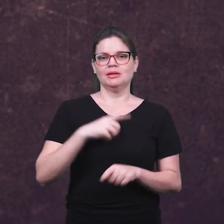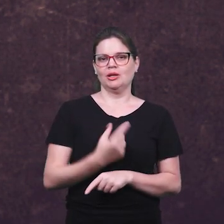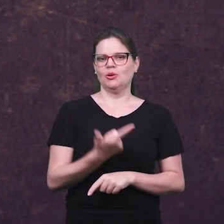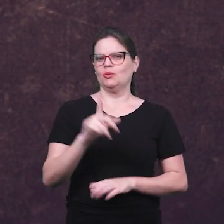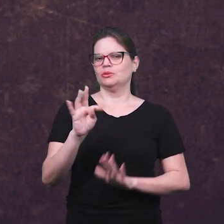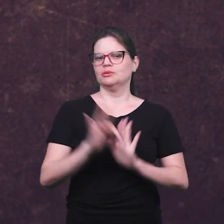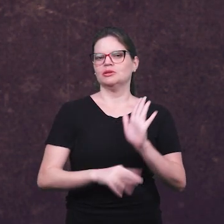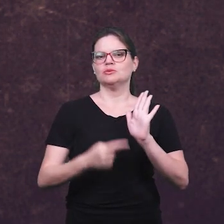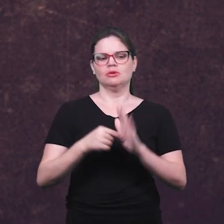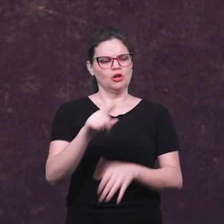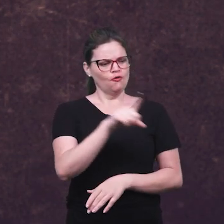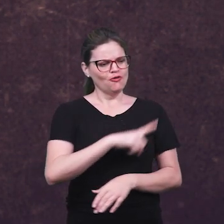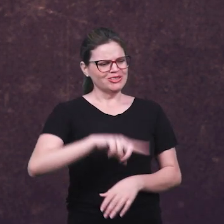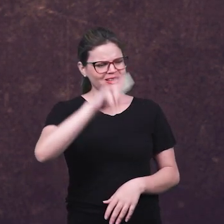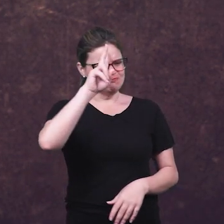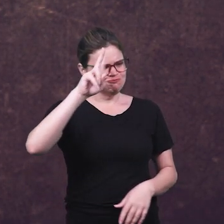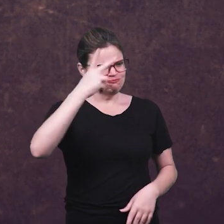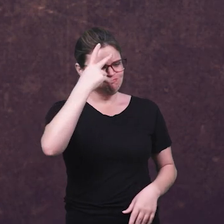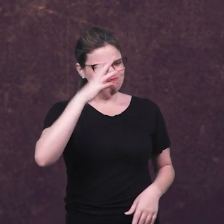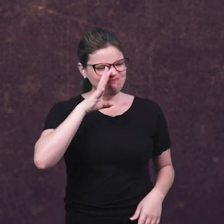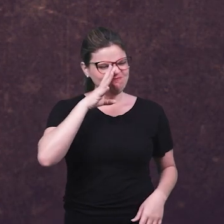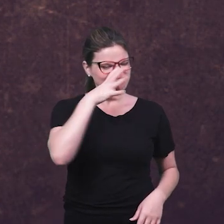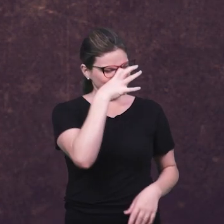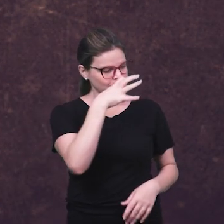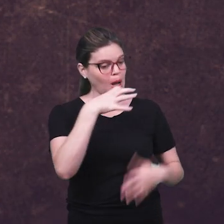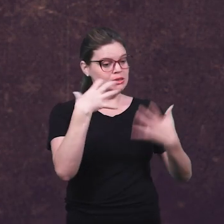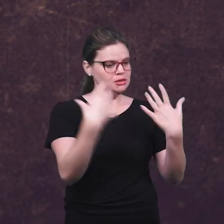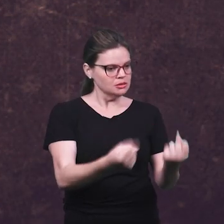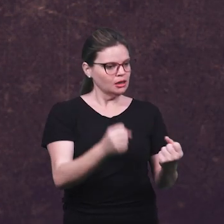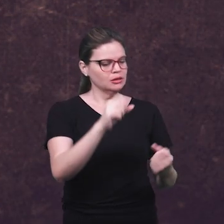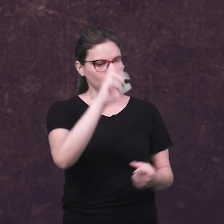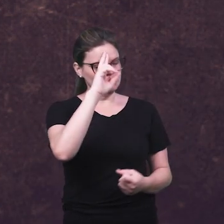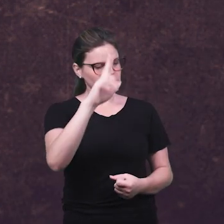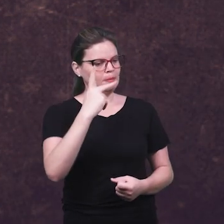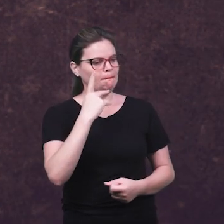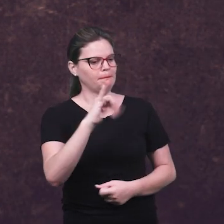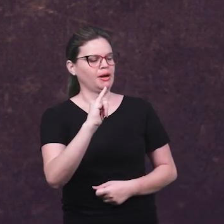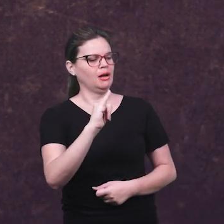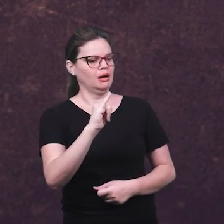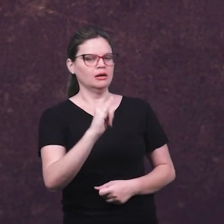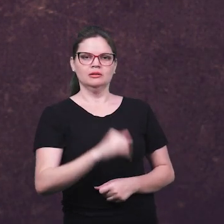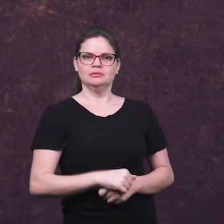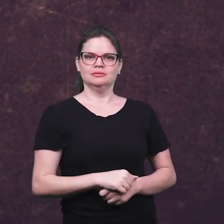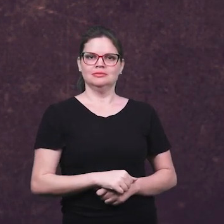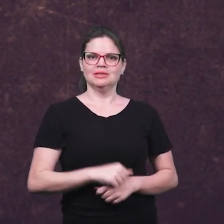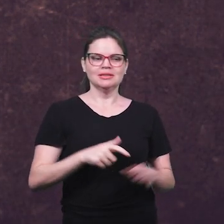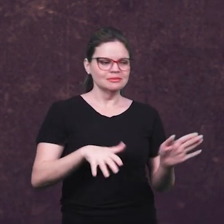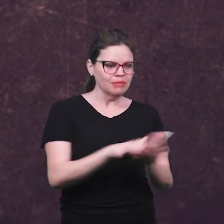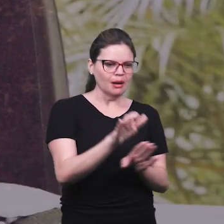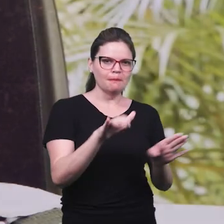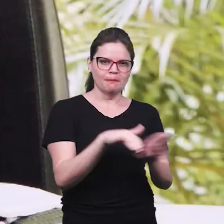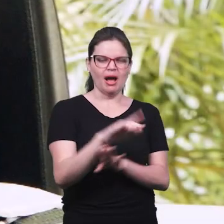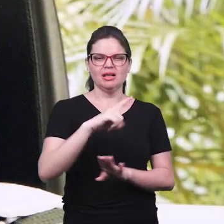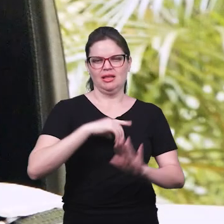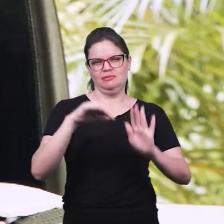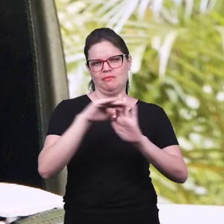convertei-vos, filhos rebeldes, diz o Senhor. Então, mais uma vez, o profeta Jeremias alertando também. Depois nós temos aqui na